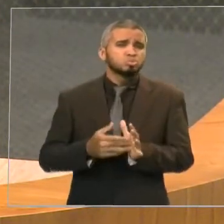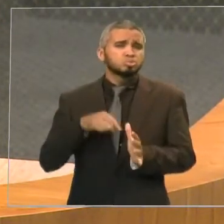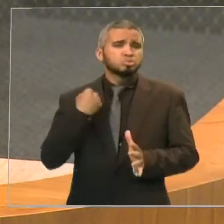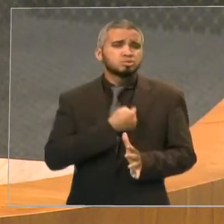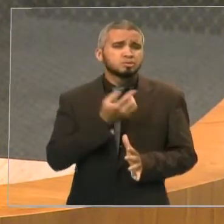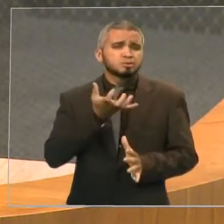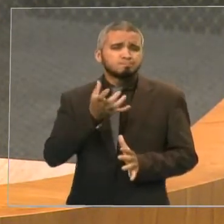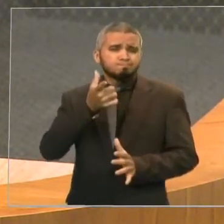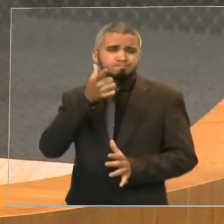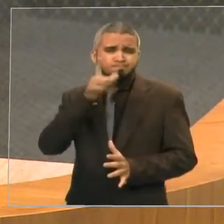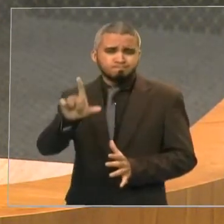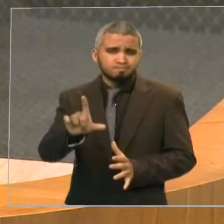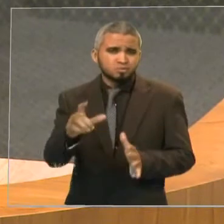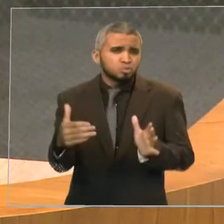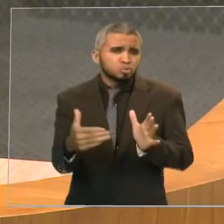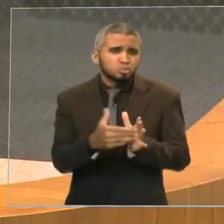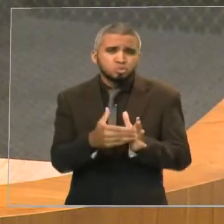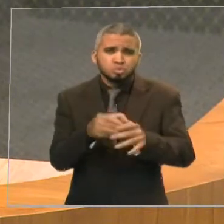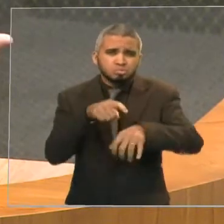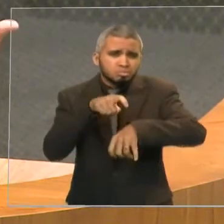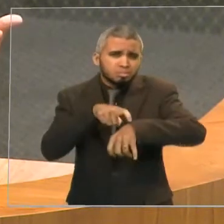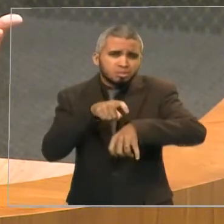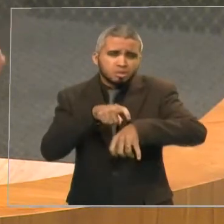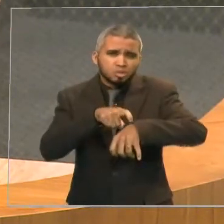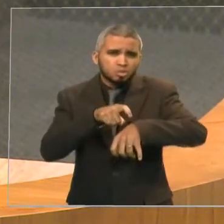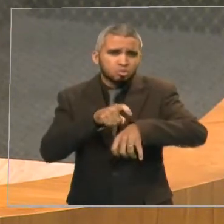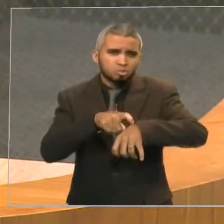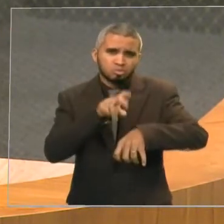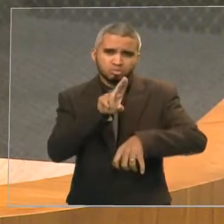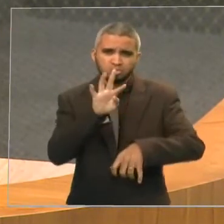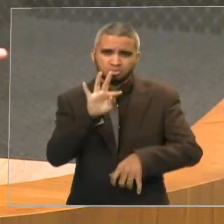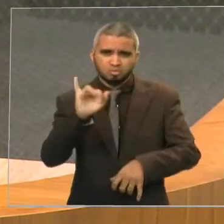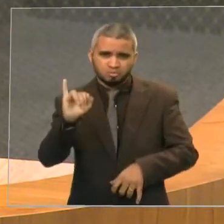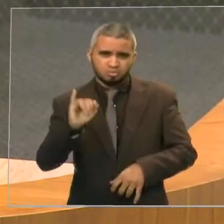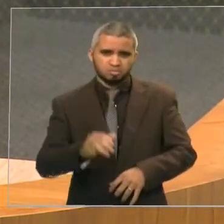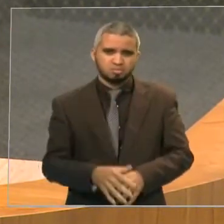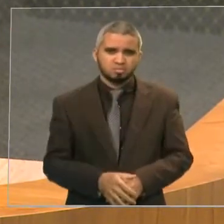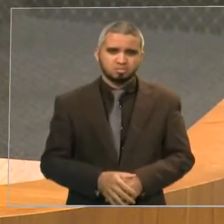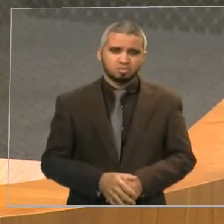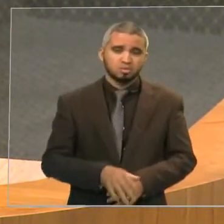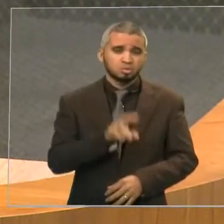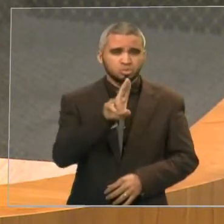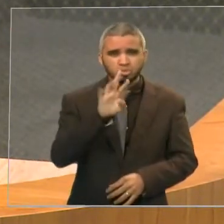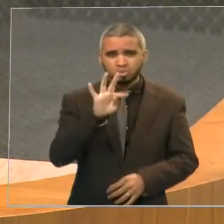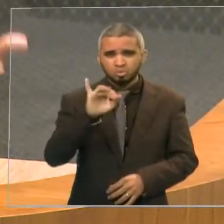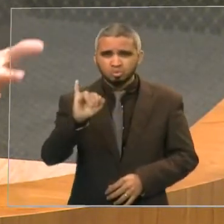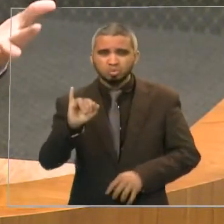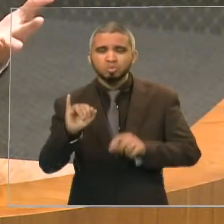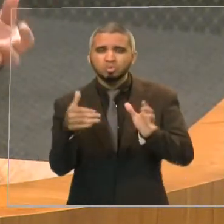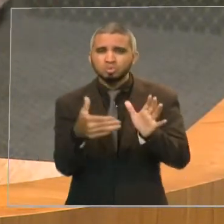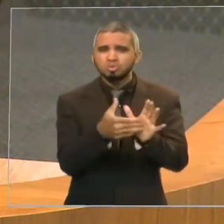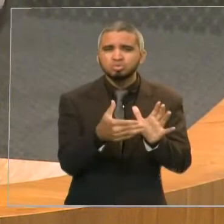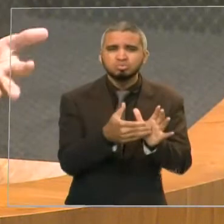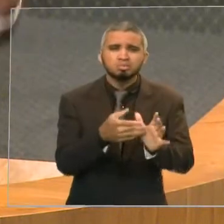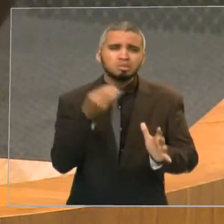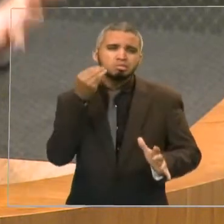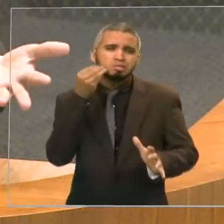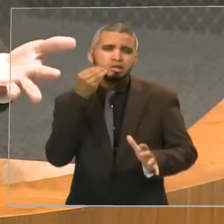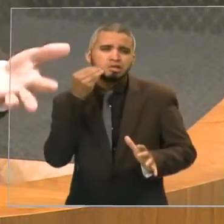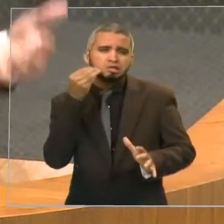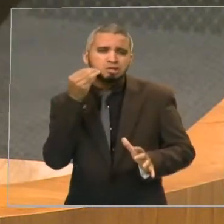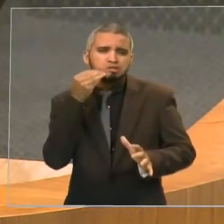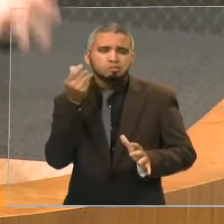indivíduo. Estamos nos últimos minutos na UTI, na UTI, na última tentativa do indivíduo.